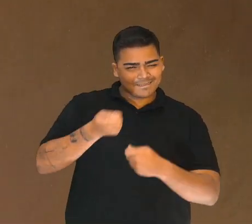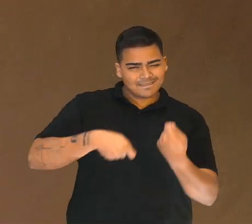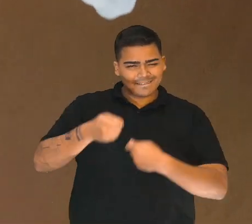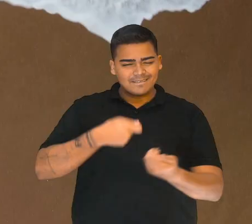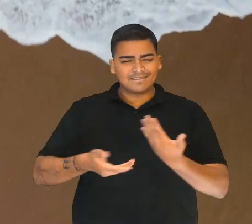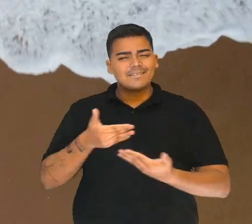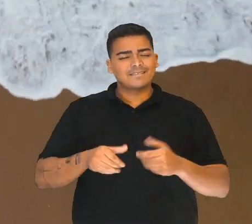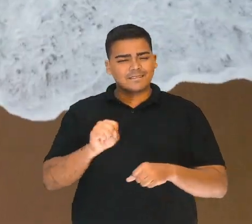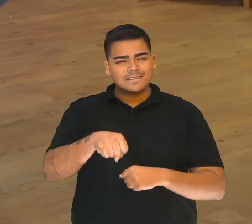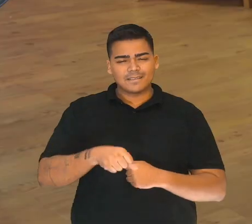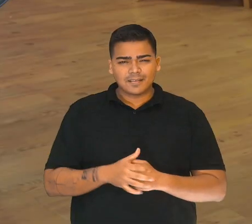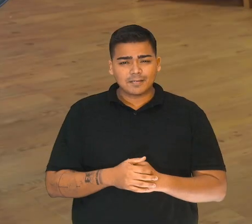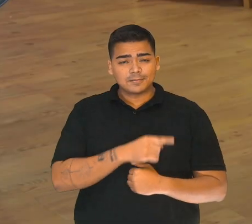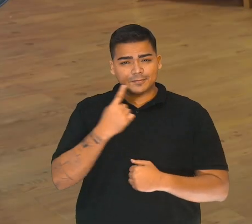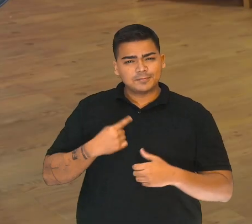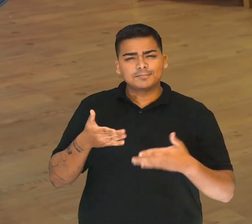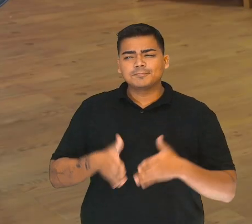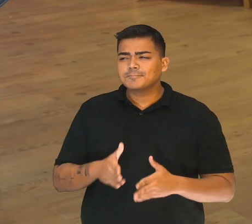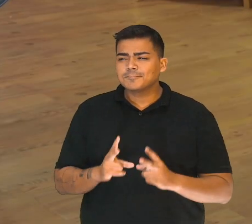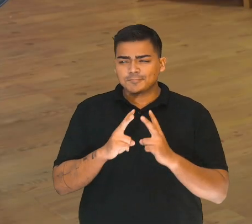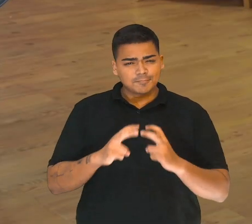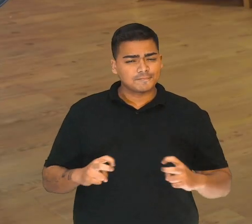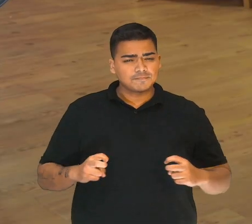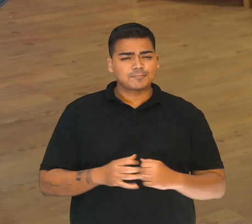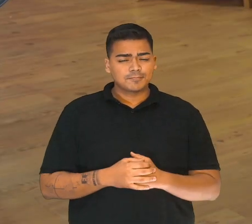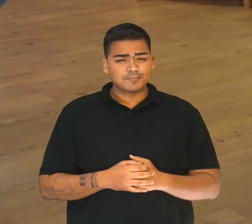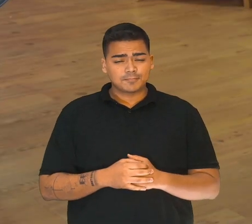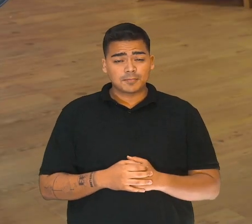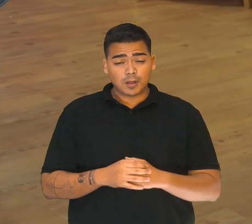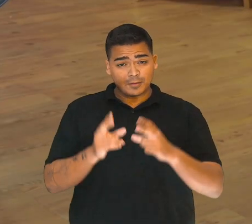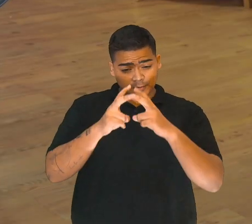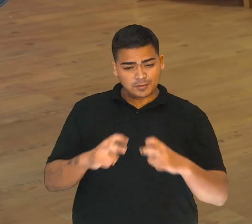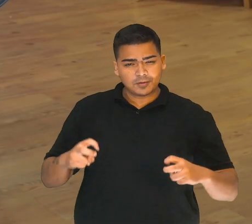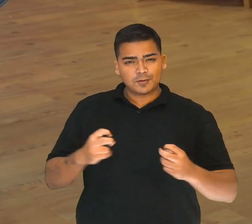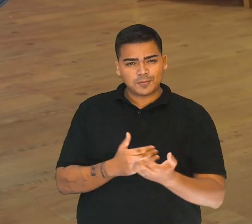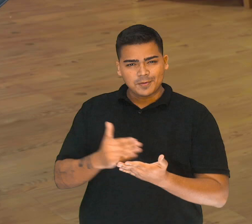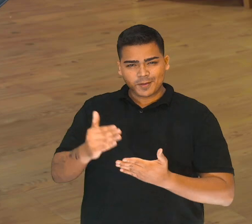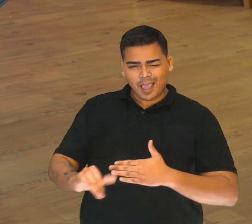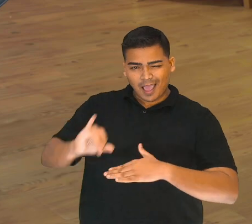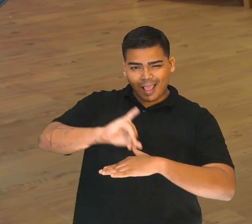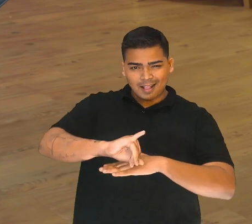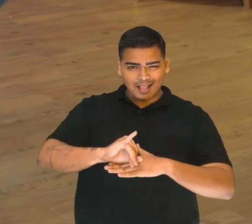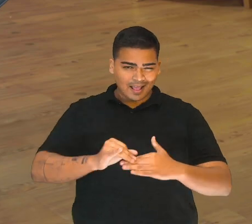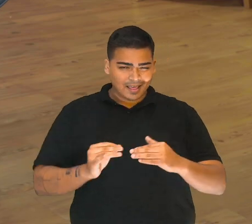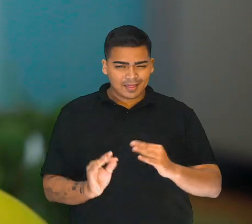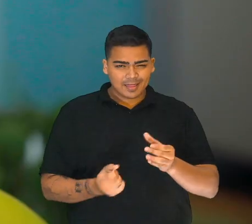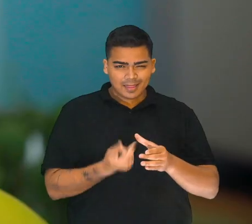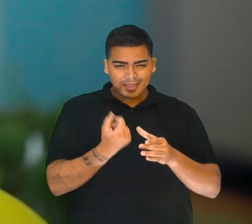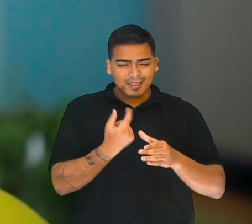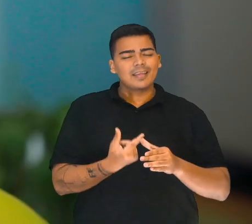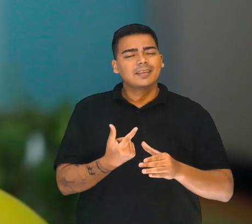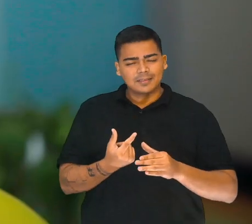negócios. Nós dois somos de Floripa, nascidos aqui, antes de Floripa ser a Ilha do Silício, a Ilha